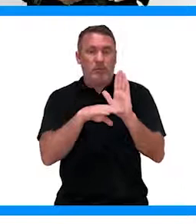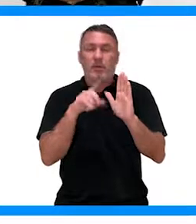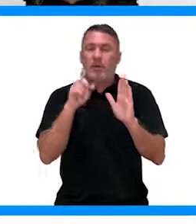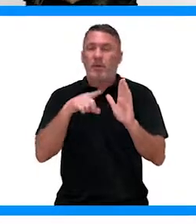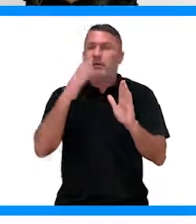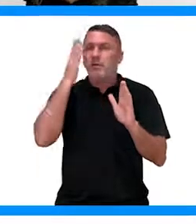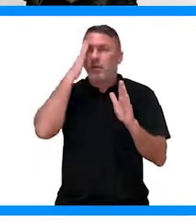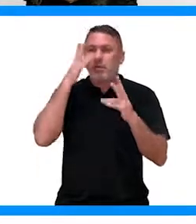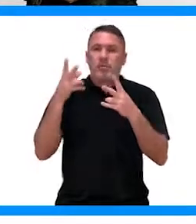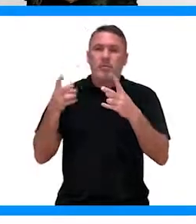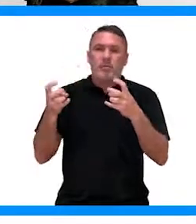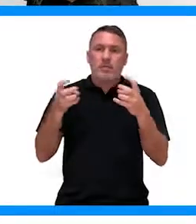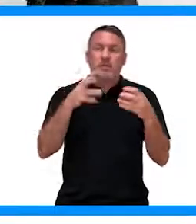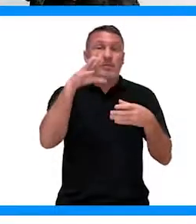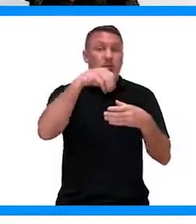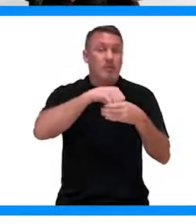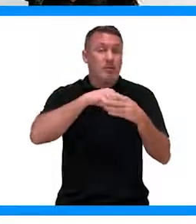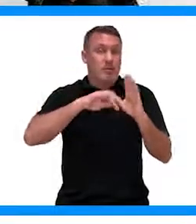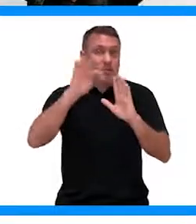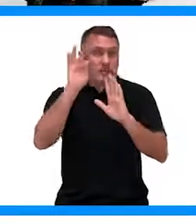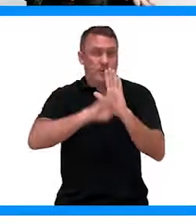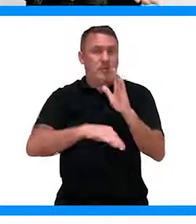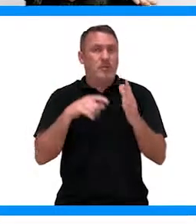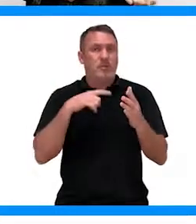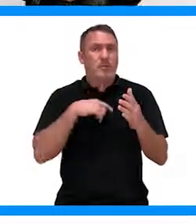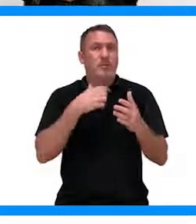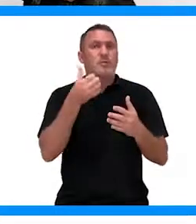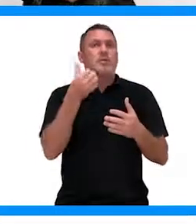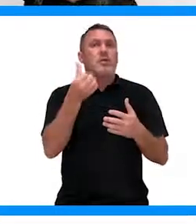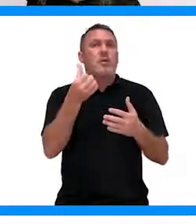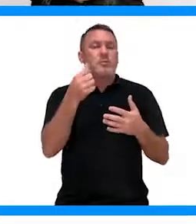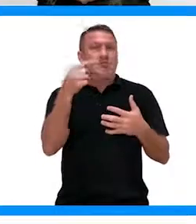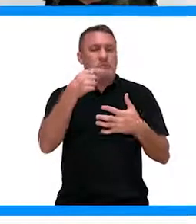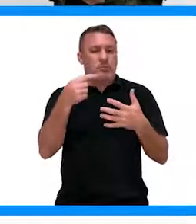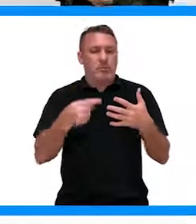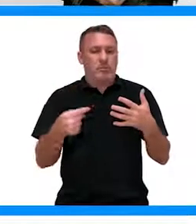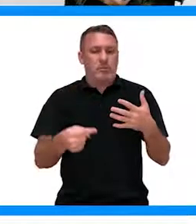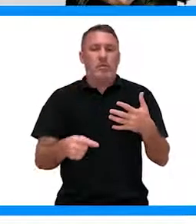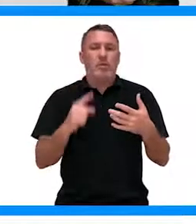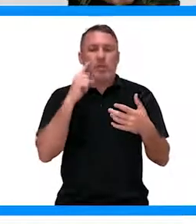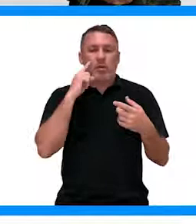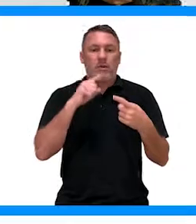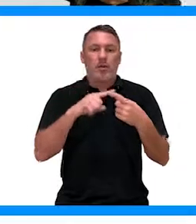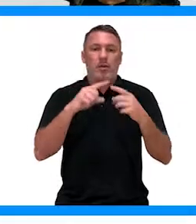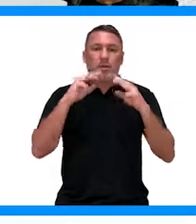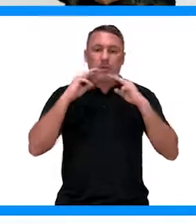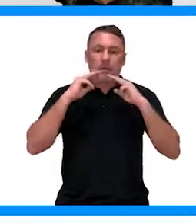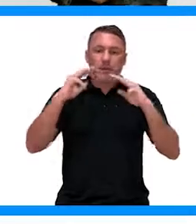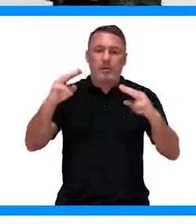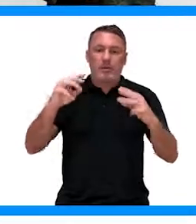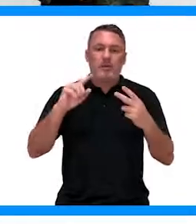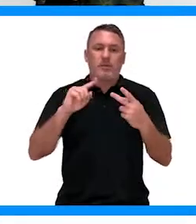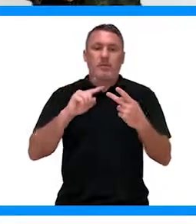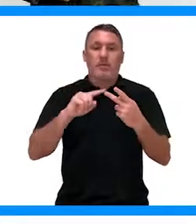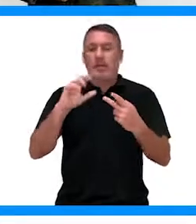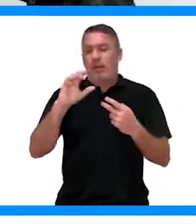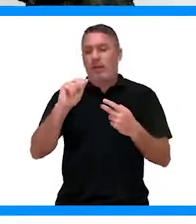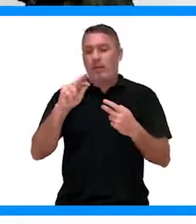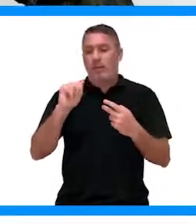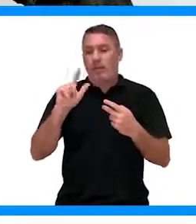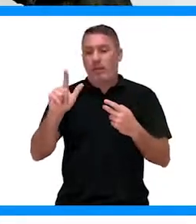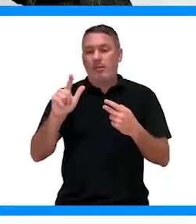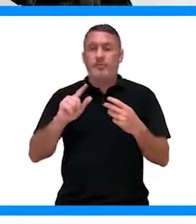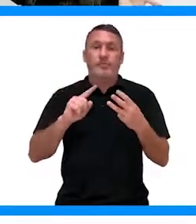que podem ser identificados num texto. Então, a gente tem a mensagem, o canal,